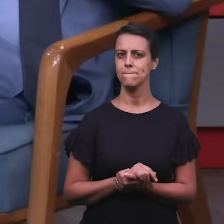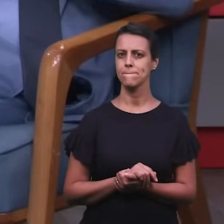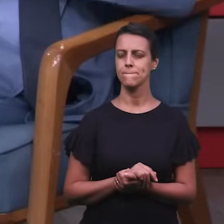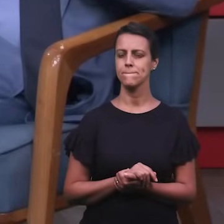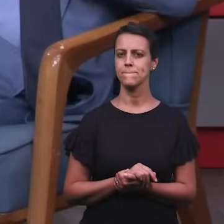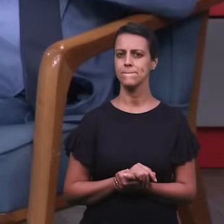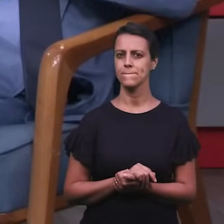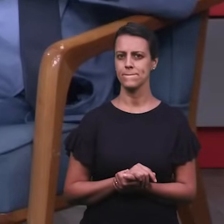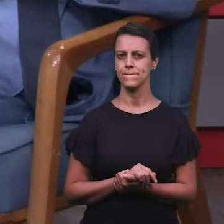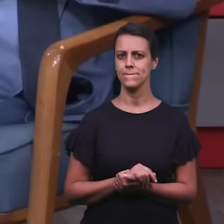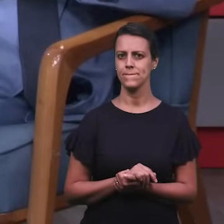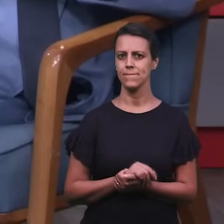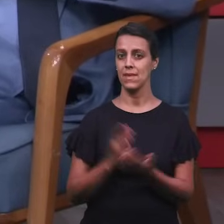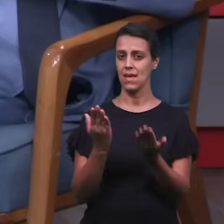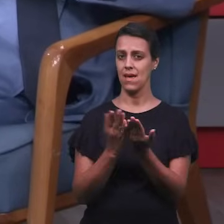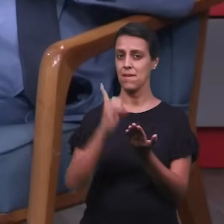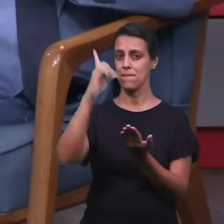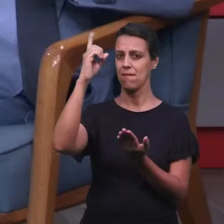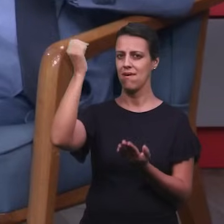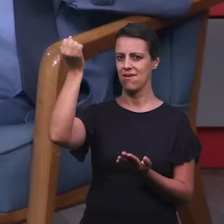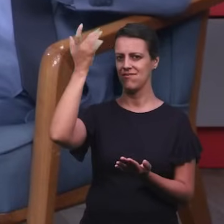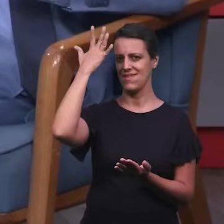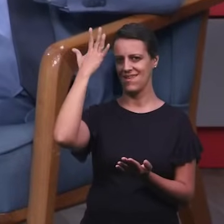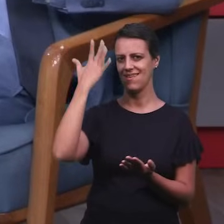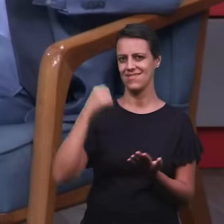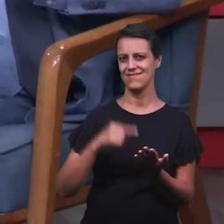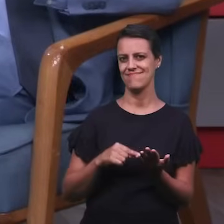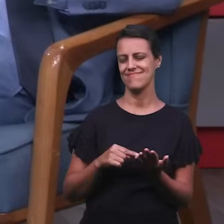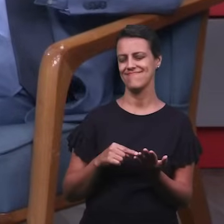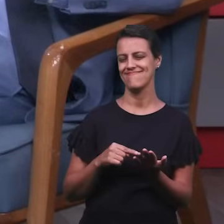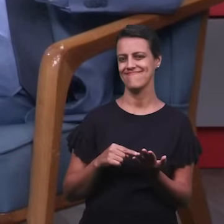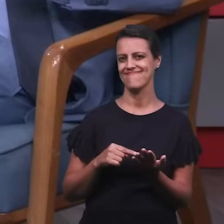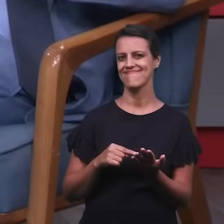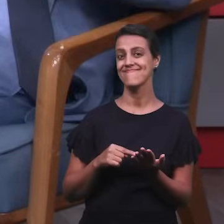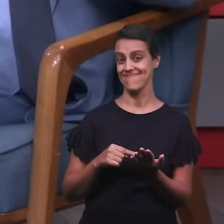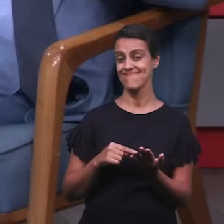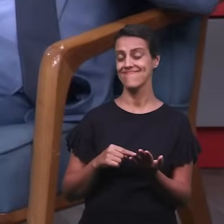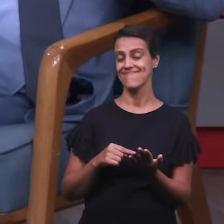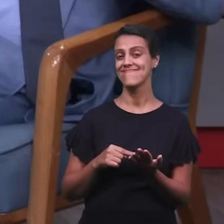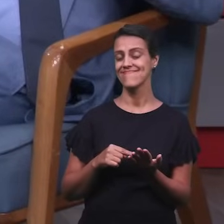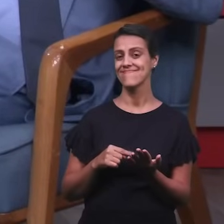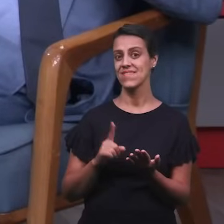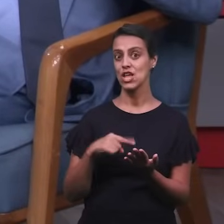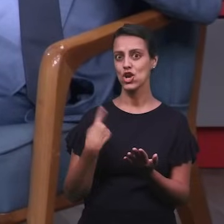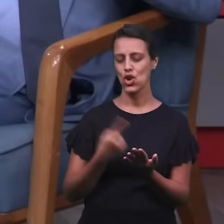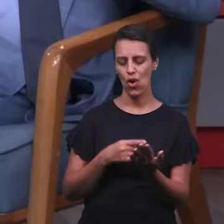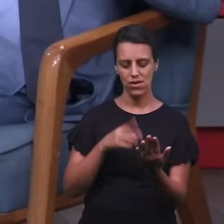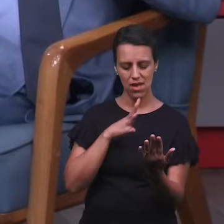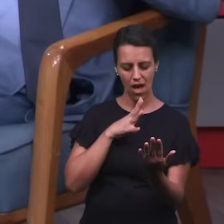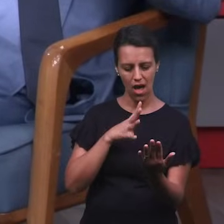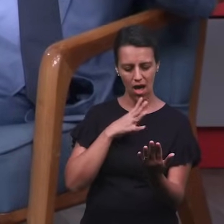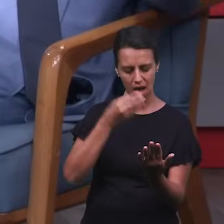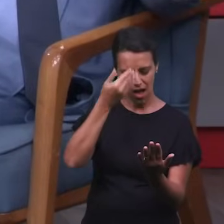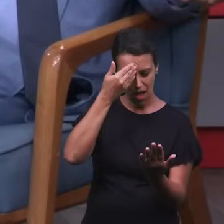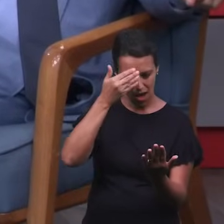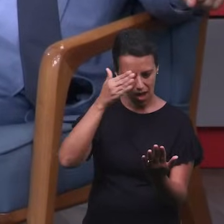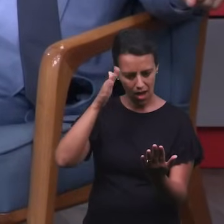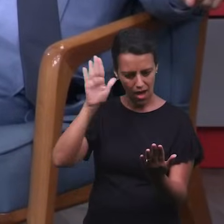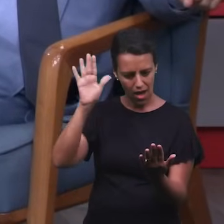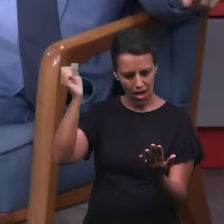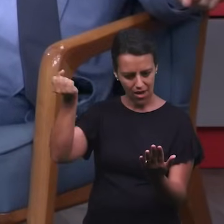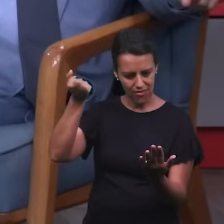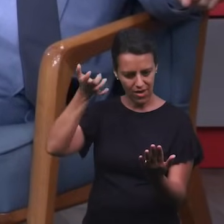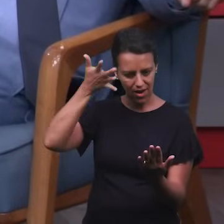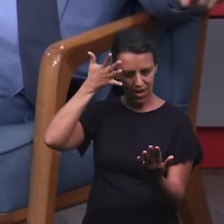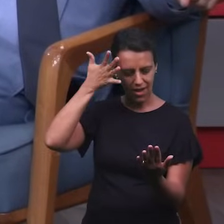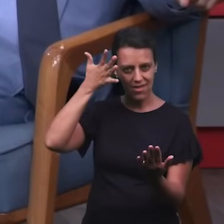Nós não poderíamos ter alcançado a palavra do jeito que nós alcançamos se não houvesse o